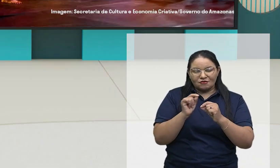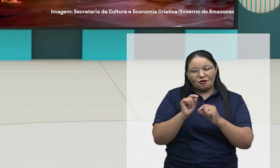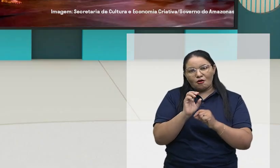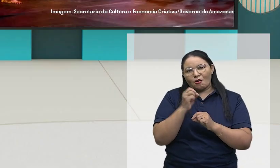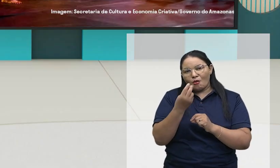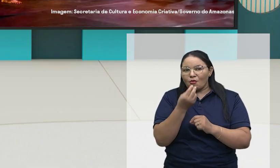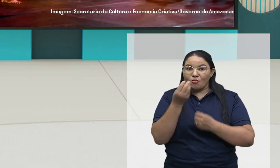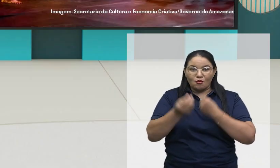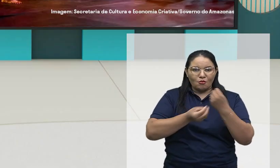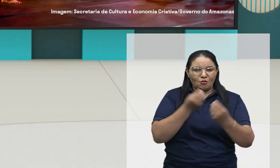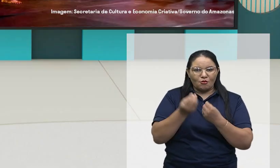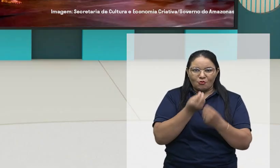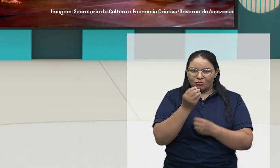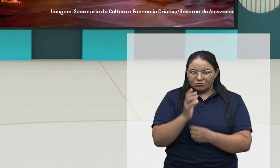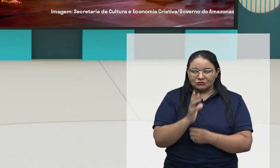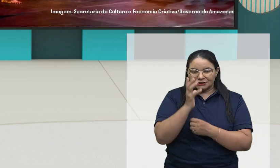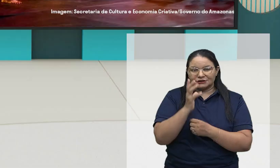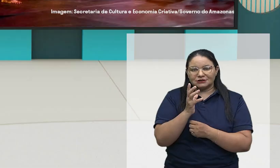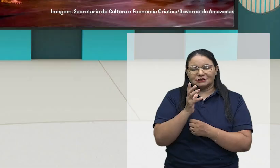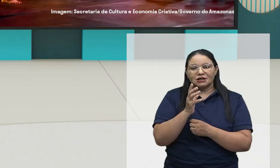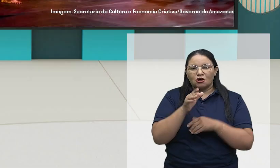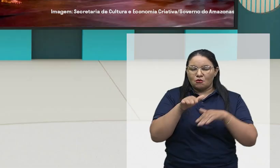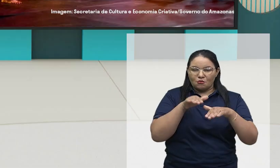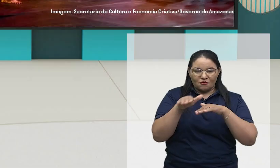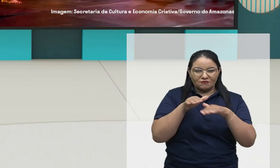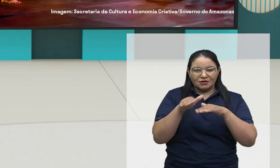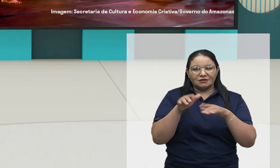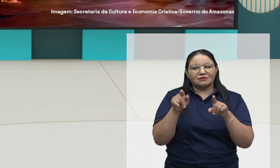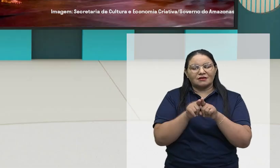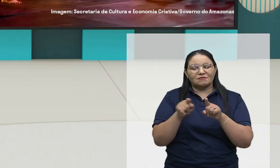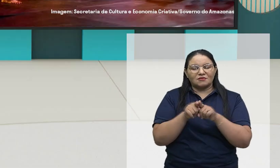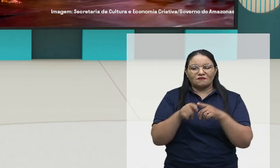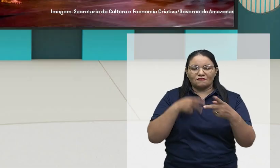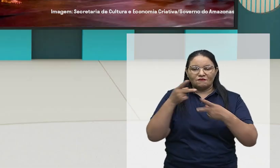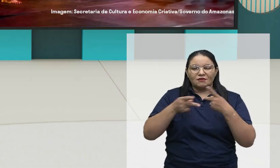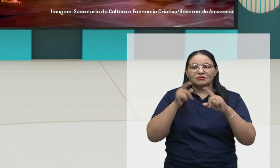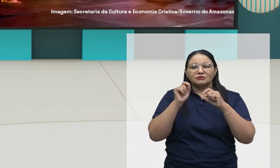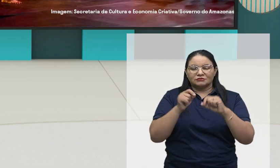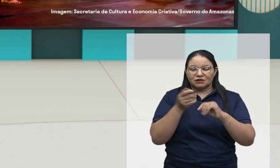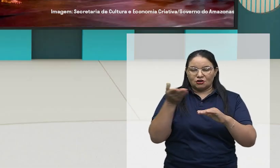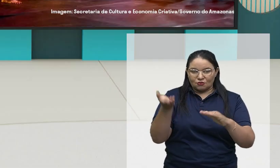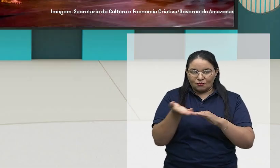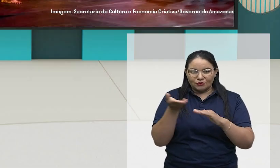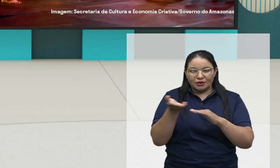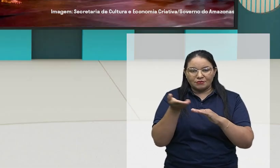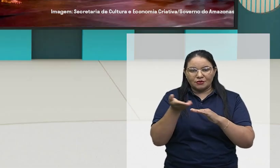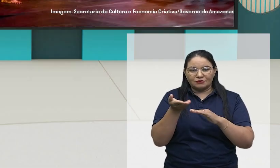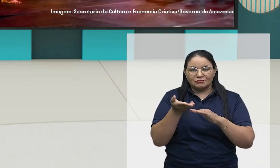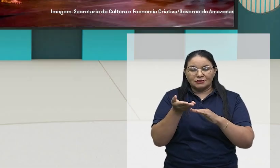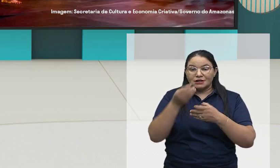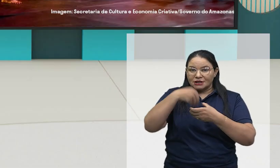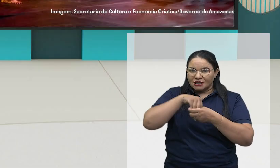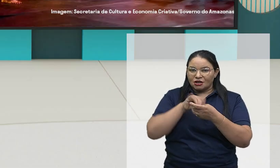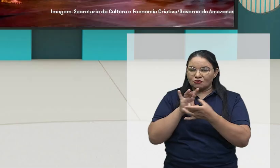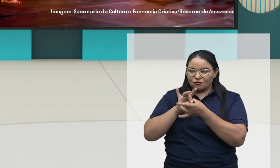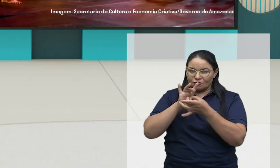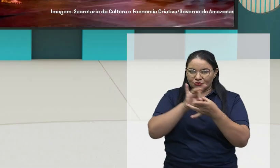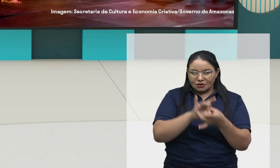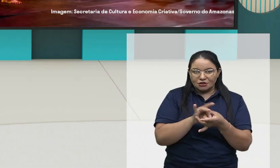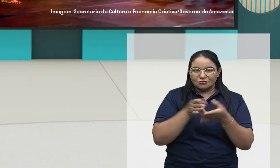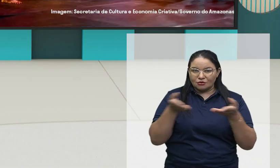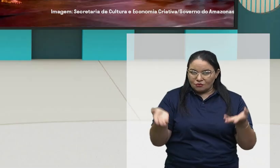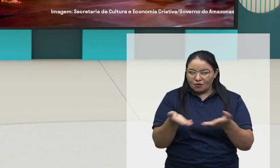vai se dar aquele movimento, chamamos de contemporâneo, dentro desse contexto atual.